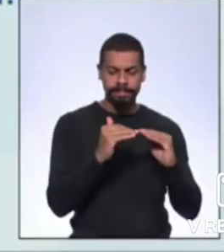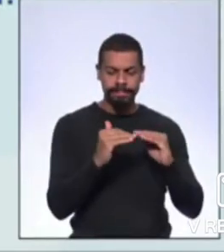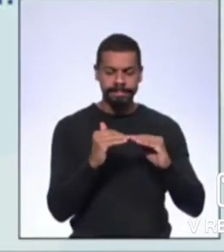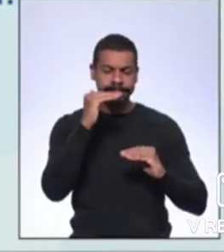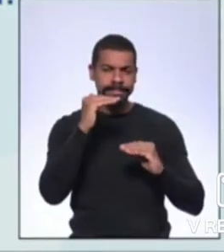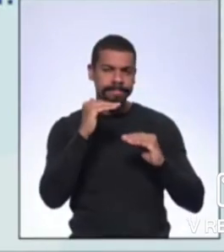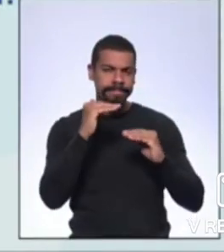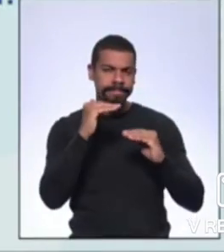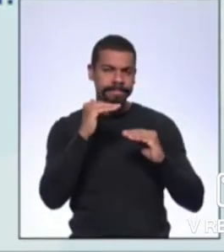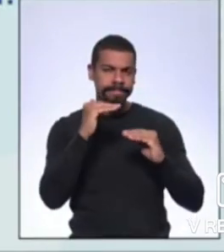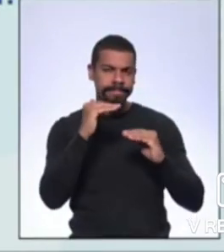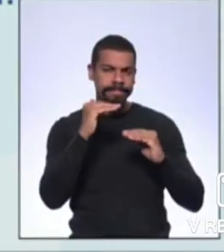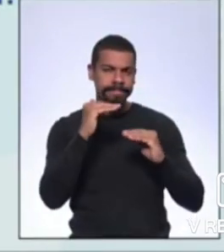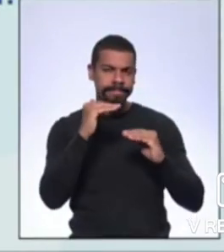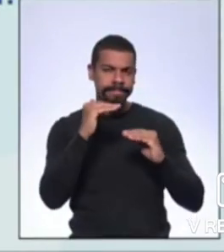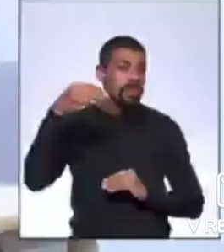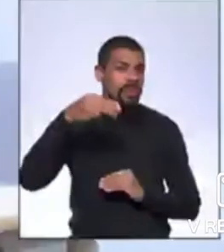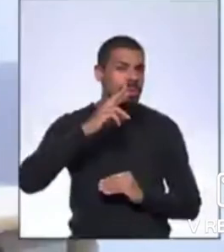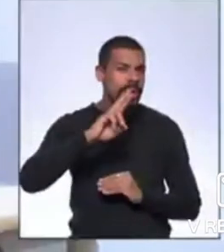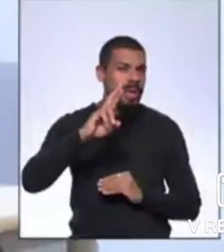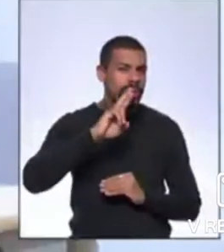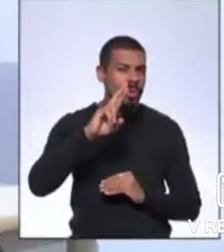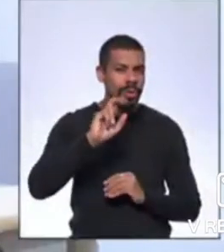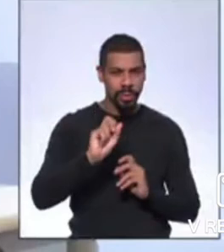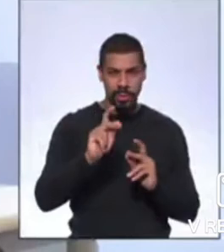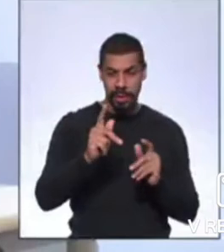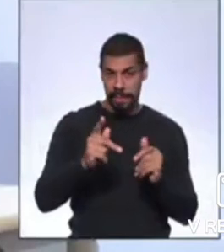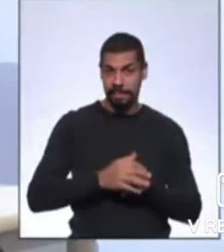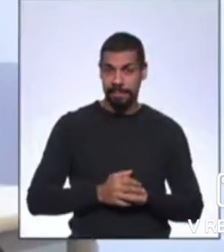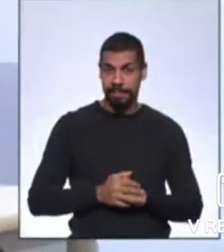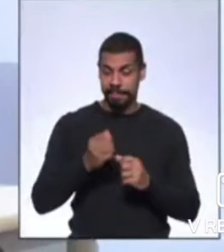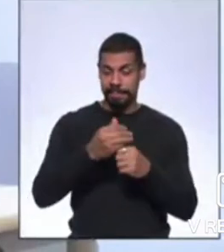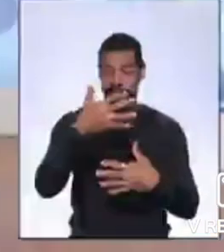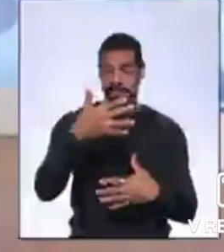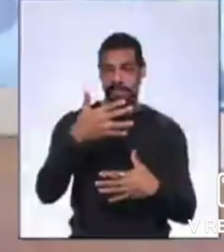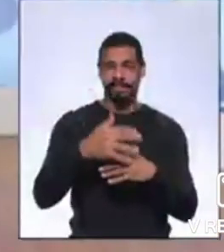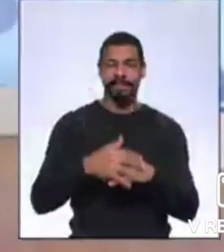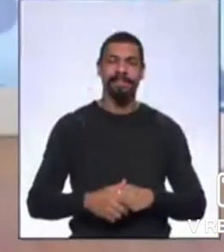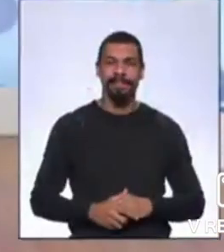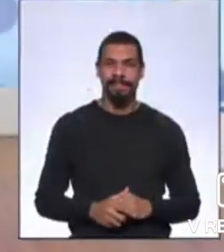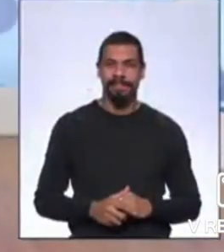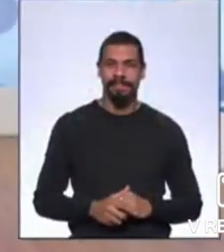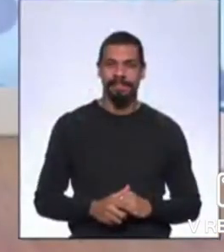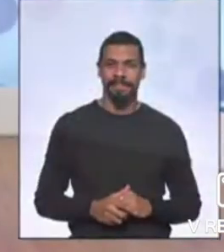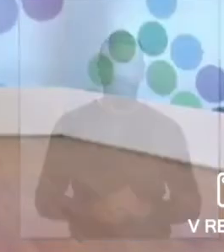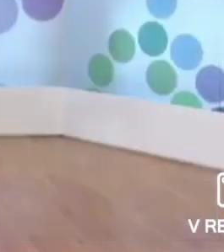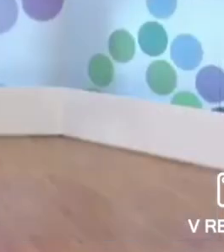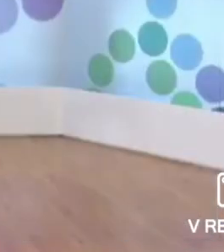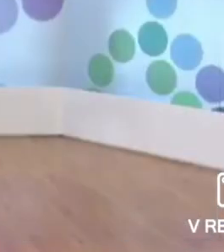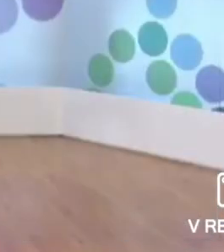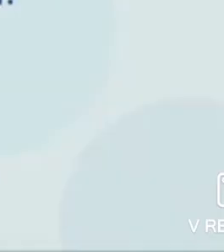dar para vocês 2 minutinhos para responderem essas duas questões para a gente no chat. Vamos lá?